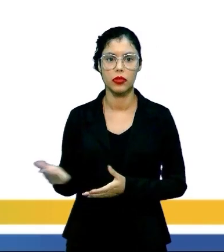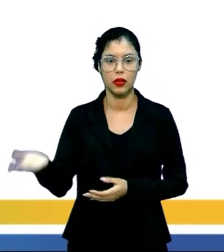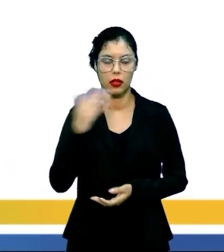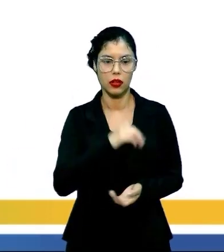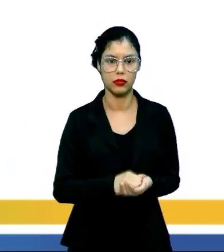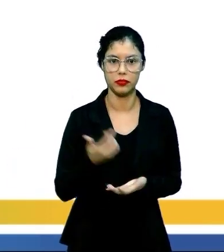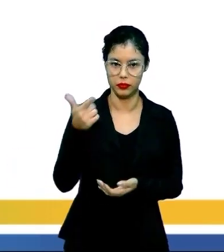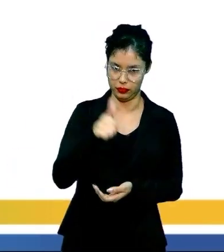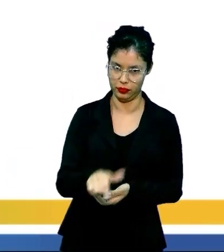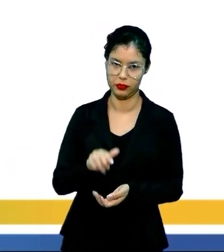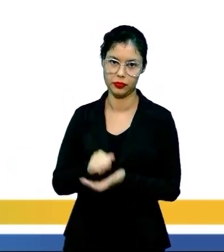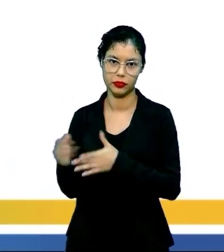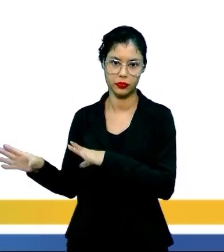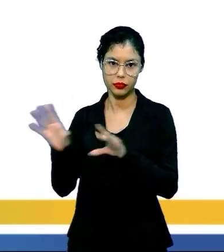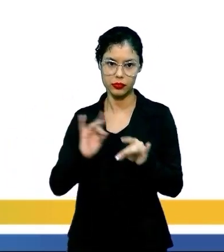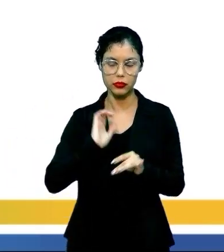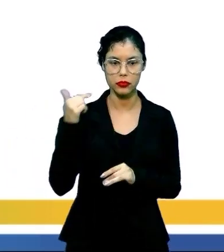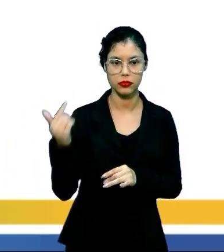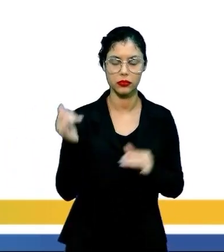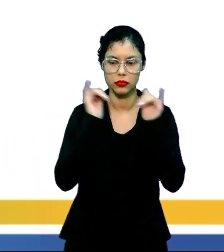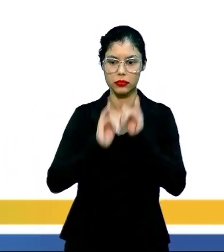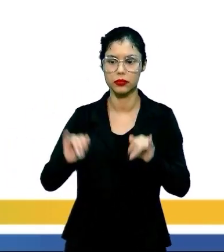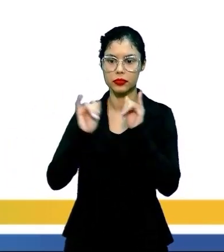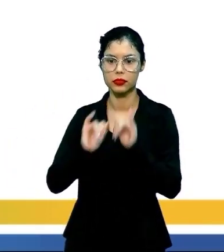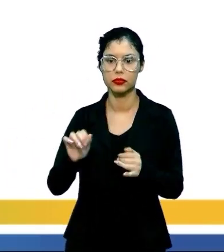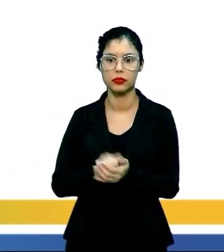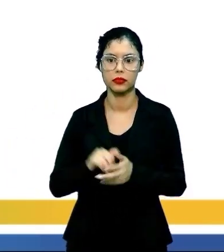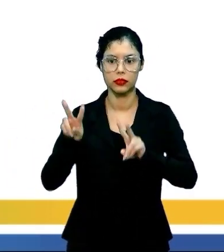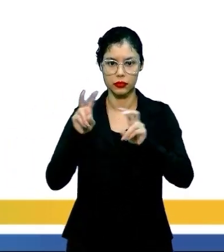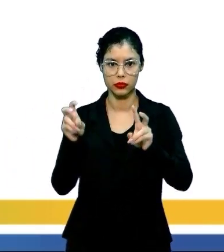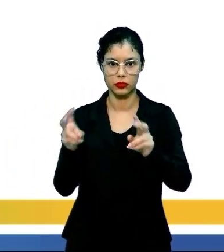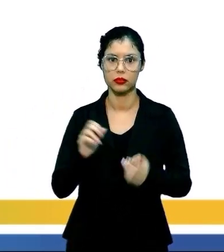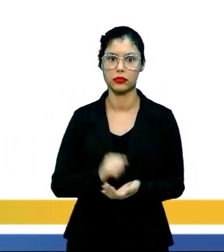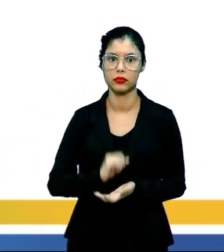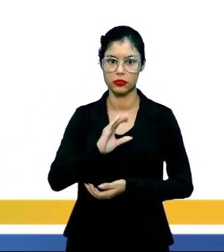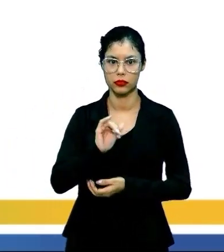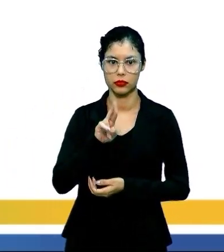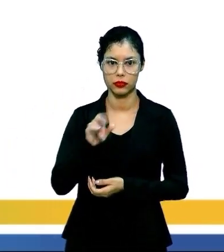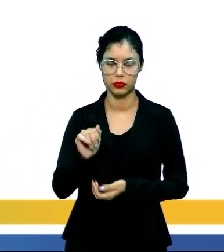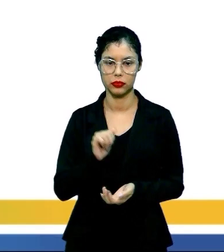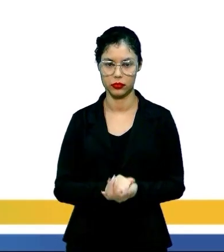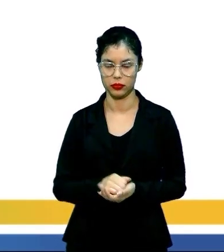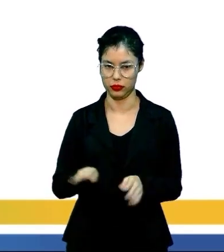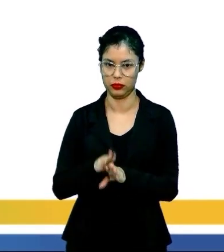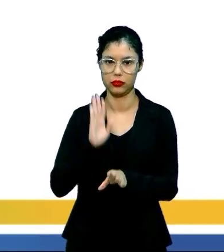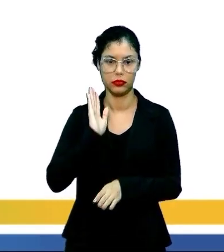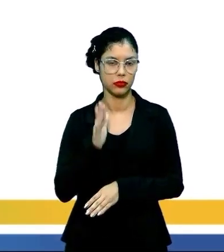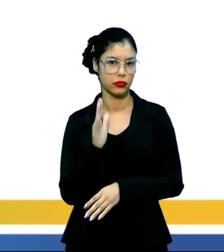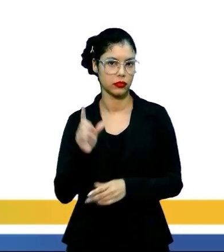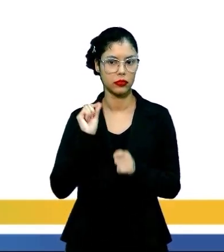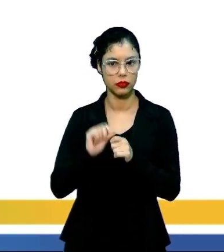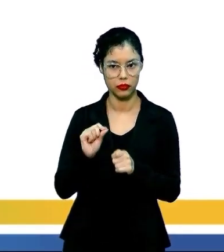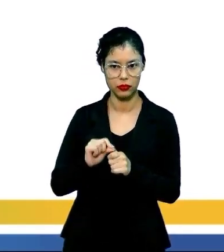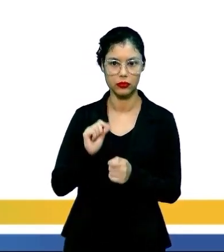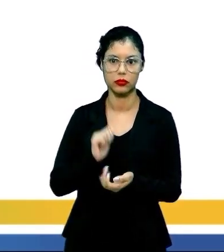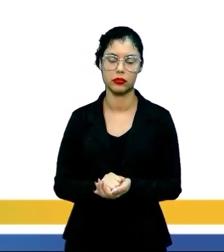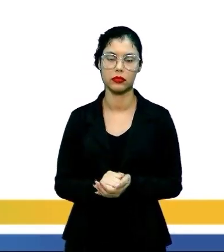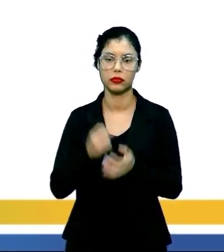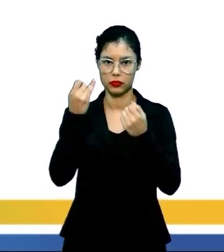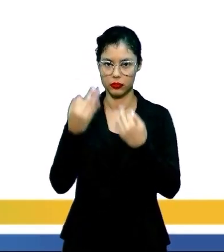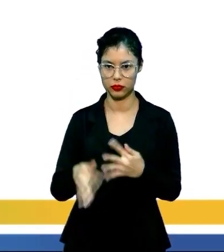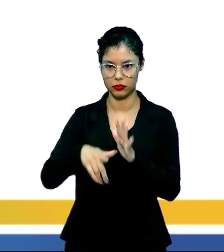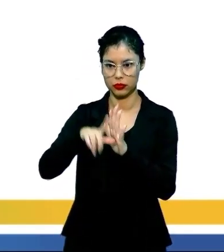lá, novamente eu trouxe aqui outras informações acerca do Cruz e Souza, que já foi